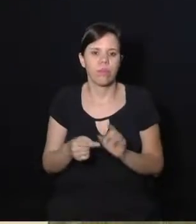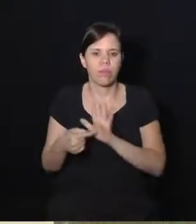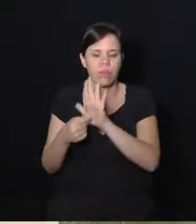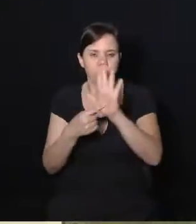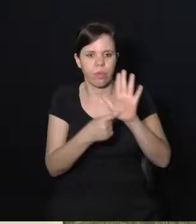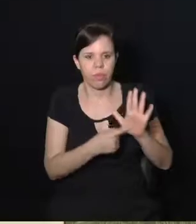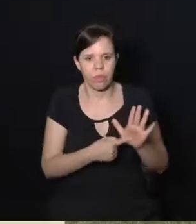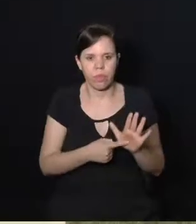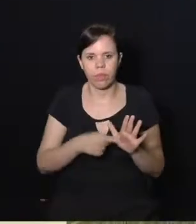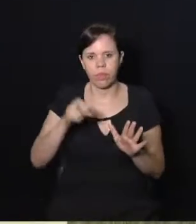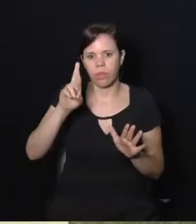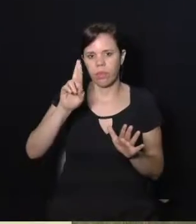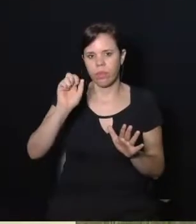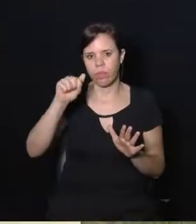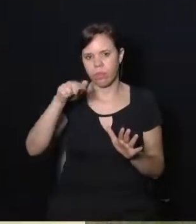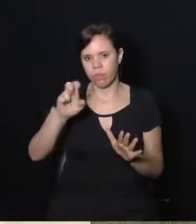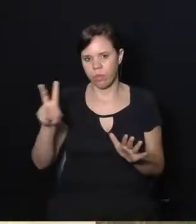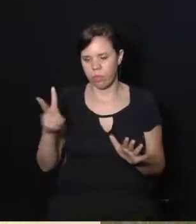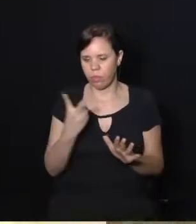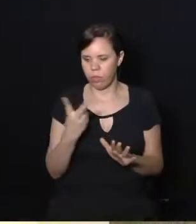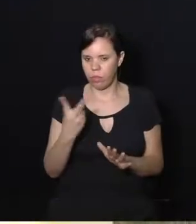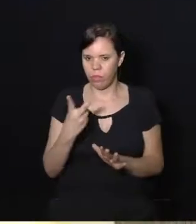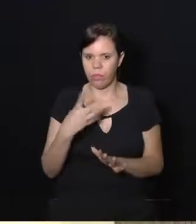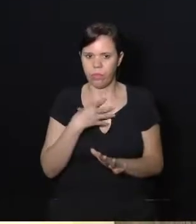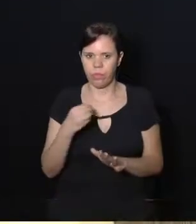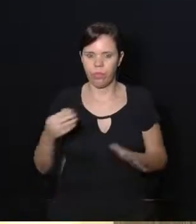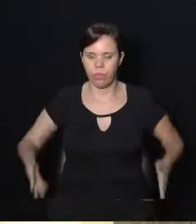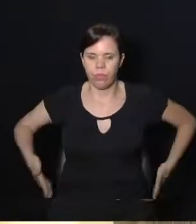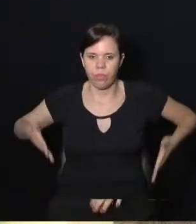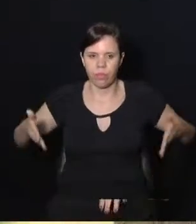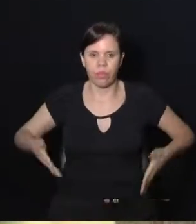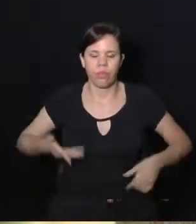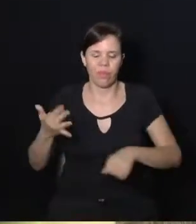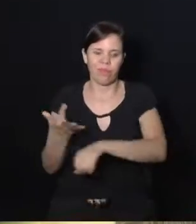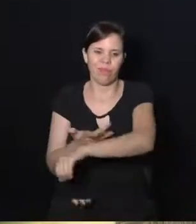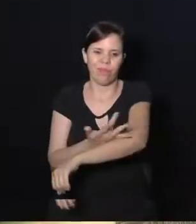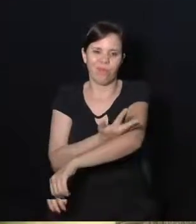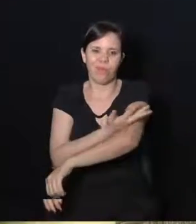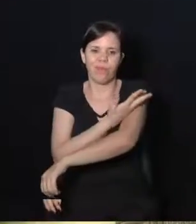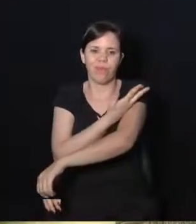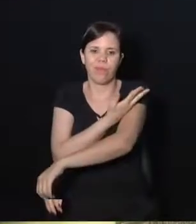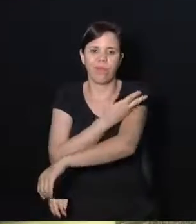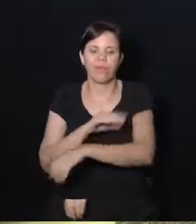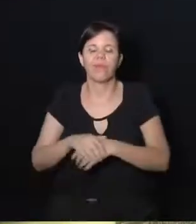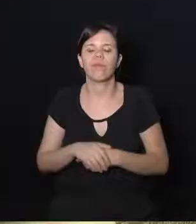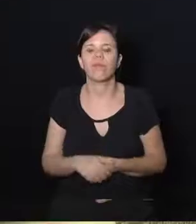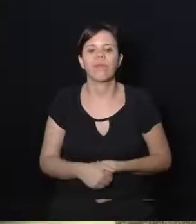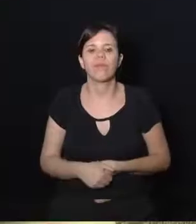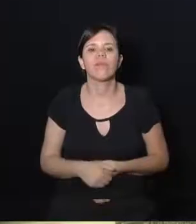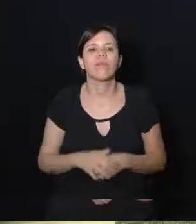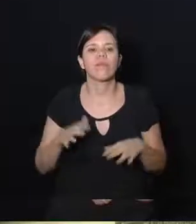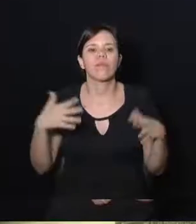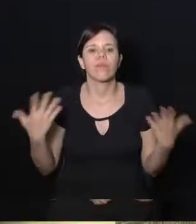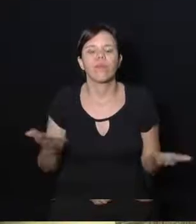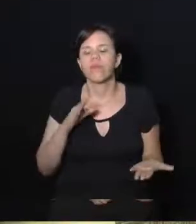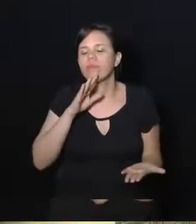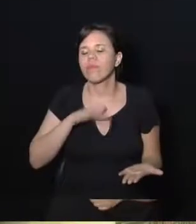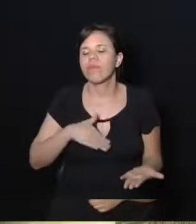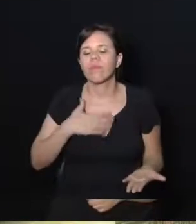apresentação da Raquel com os seus 2 filhos, um momento muito emocionante E então foi uma